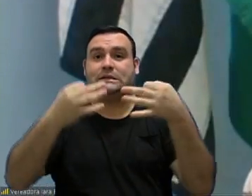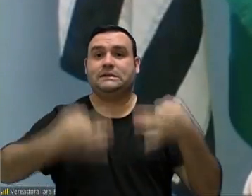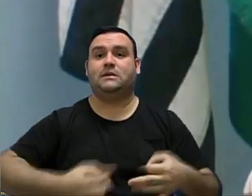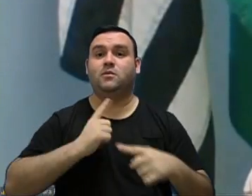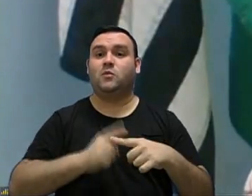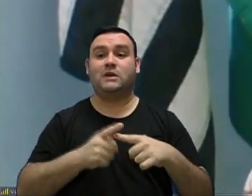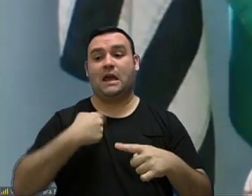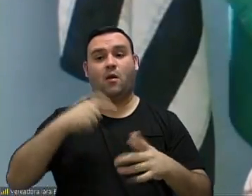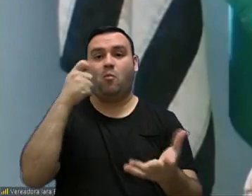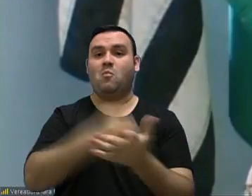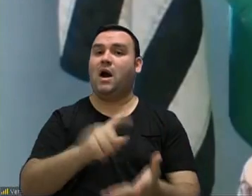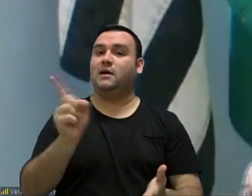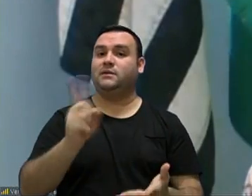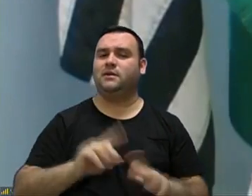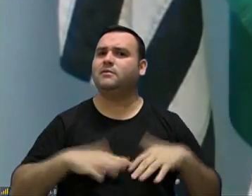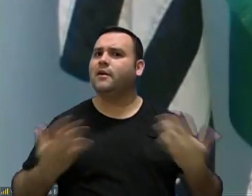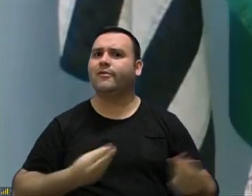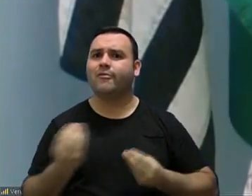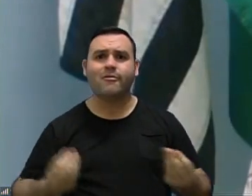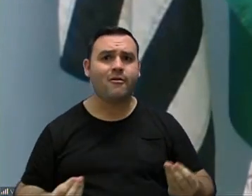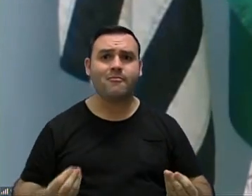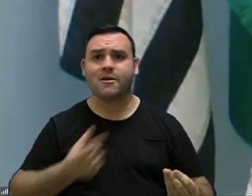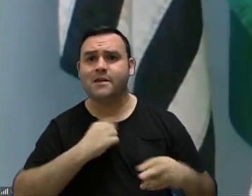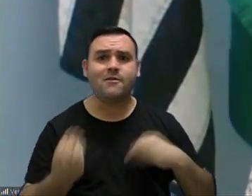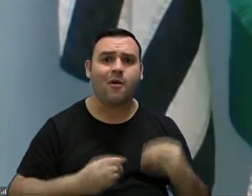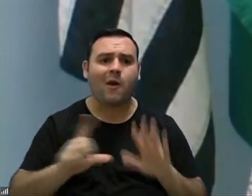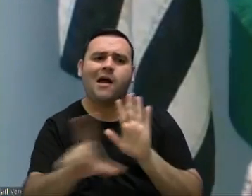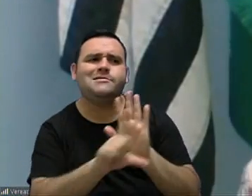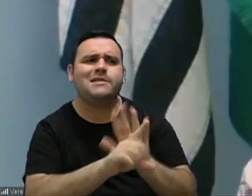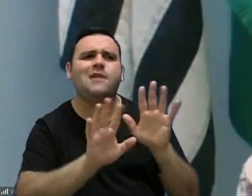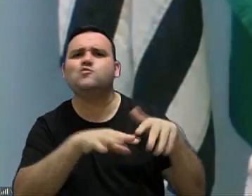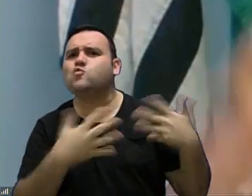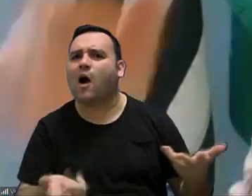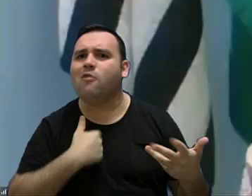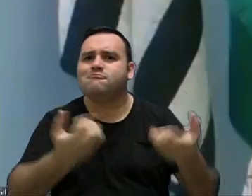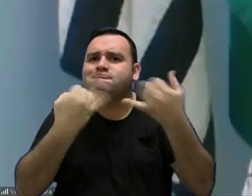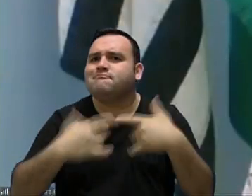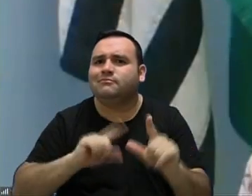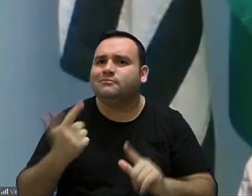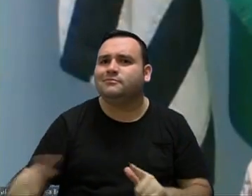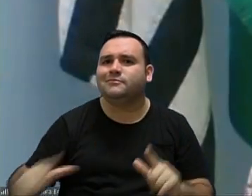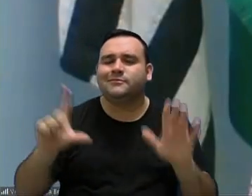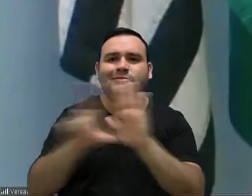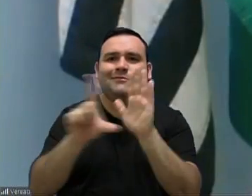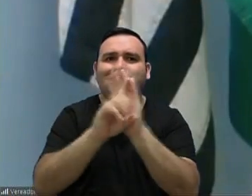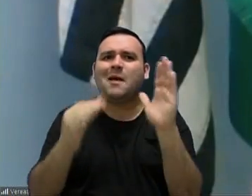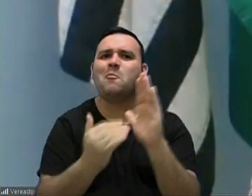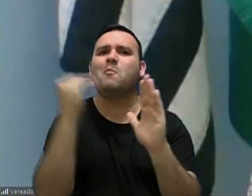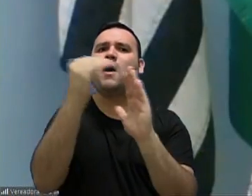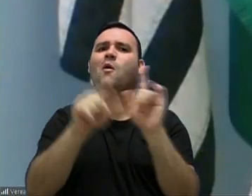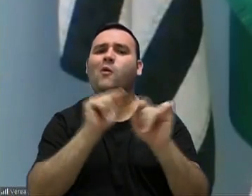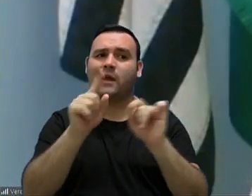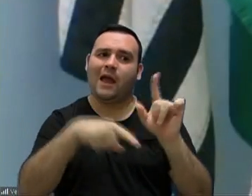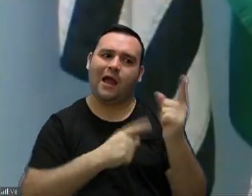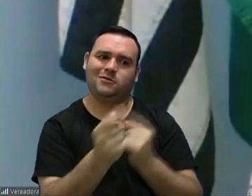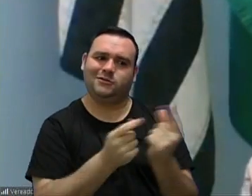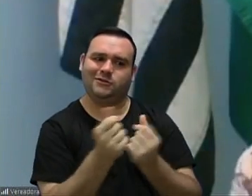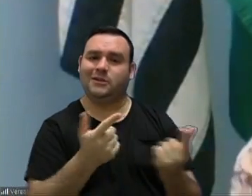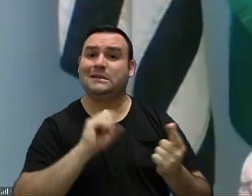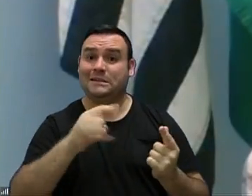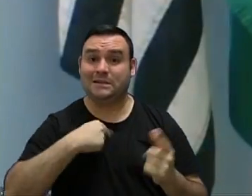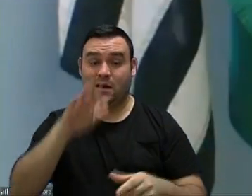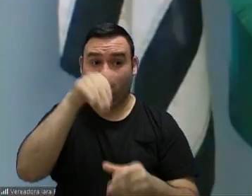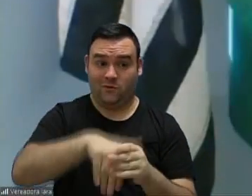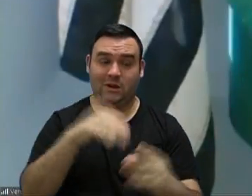vou pagar. Ficava esse impasse. Qual é a lei específica? Para mim, não tem lei maior numa cidade que a lei do orçamento. Se